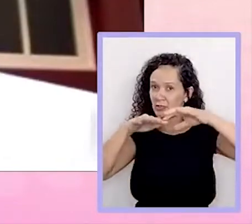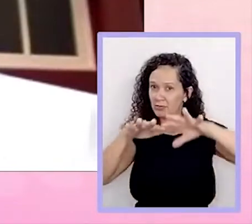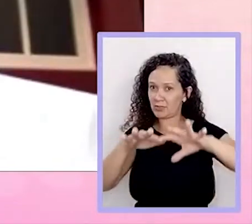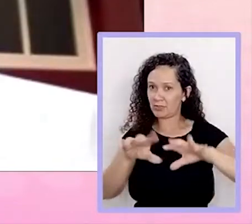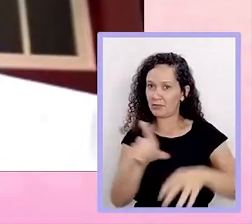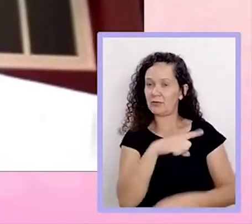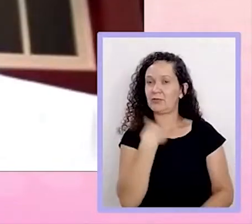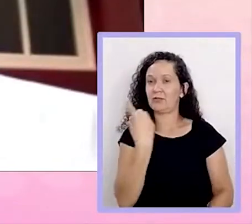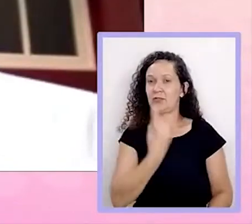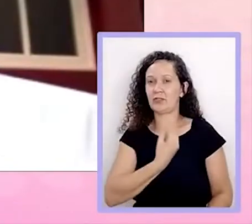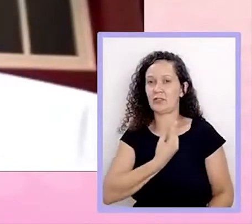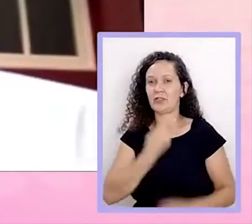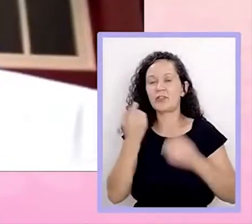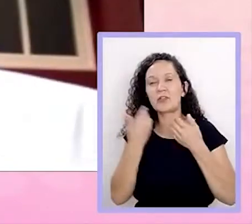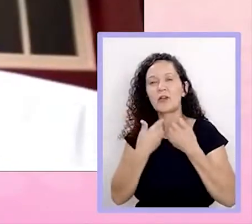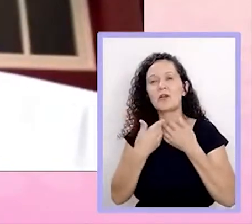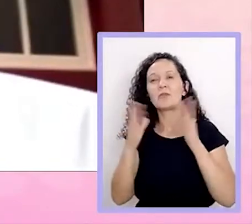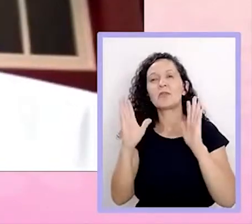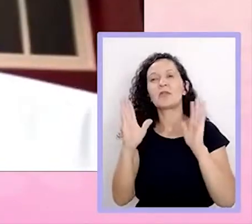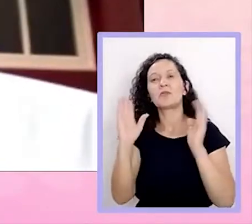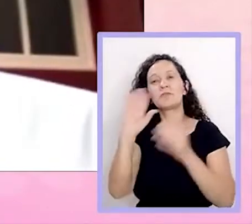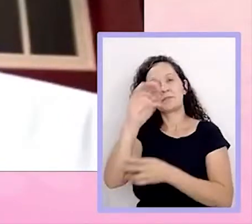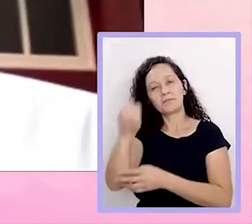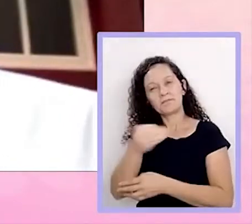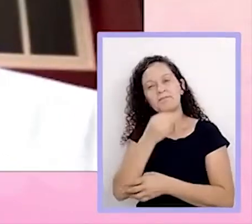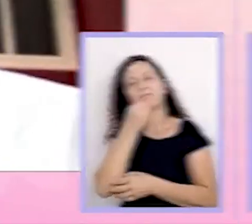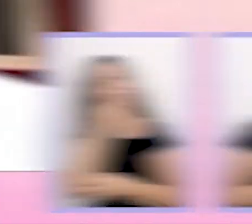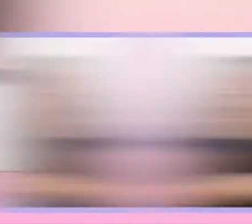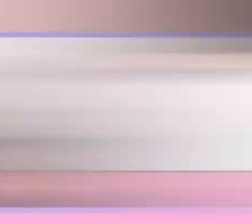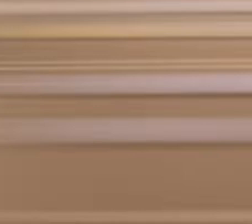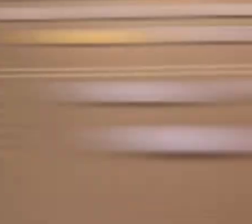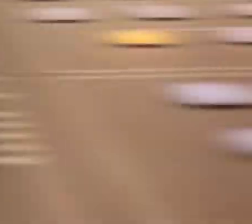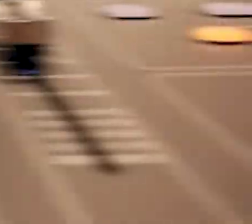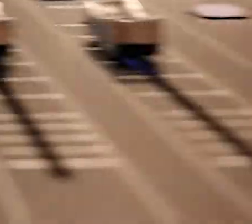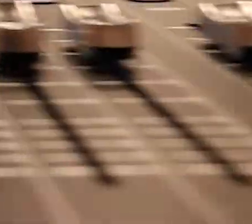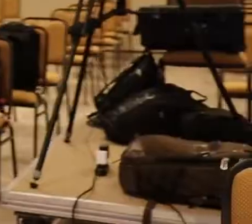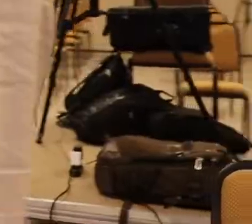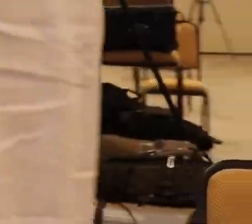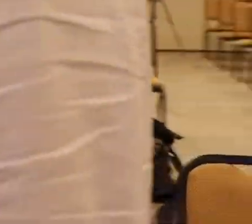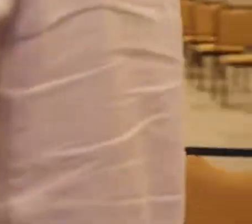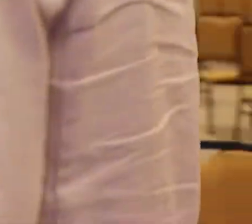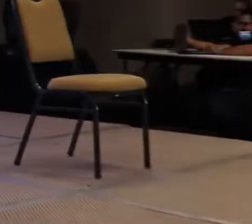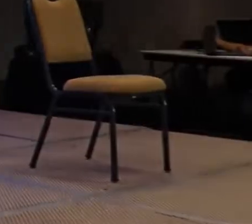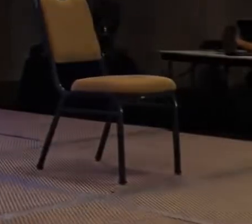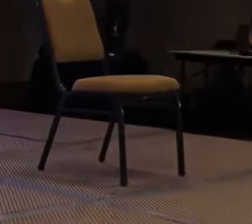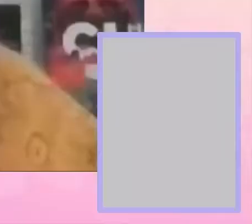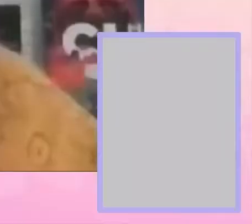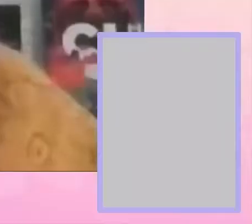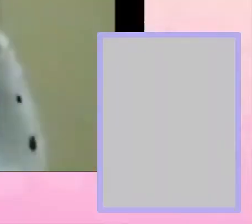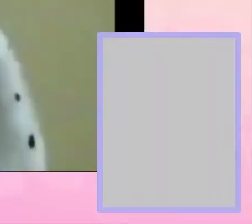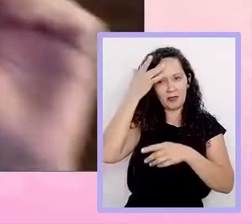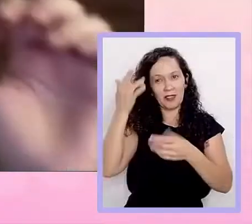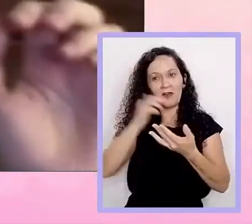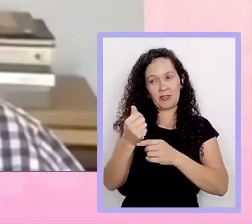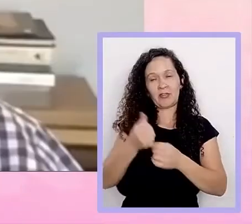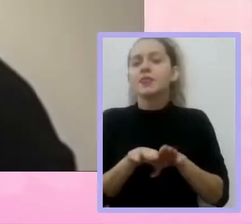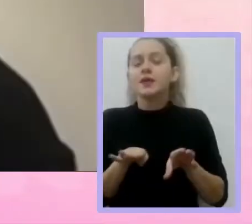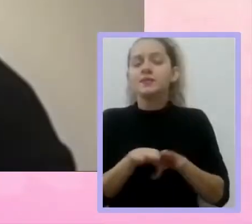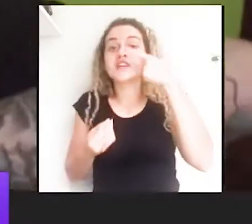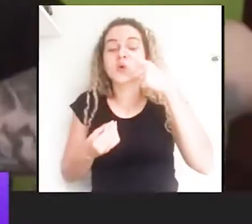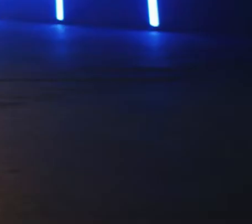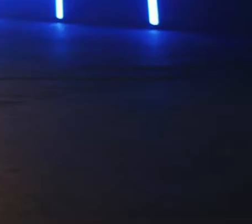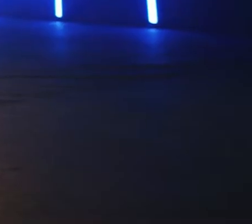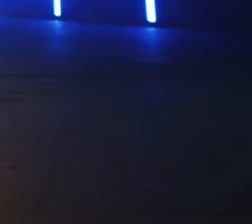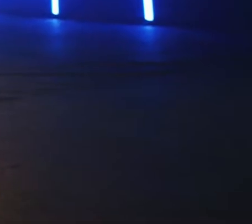nos abriu oportunidades de pensar o museu de outras formas. Foram 2 dias de evento, com um time de